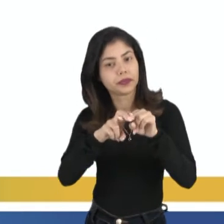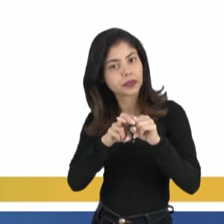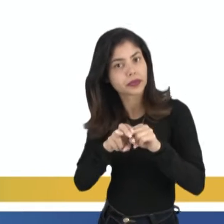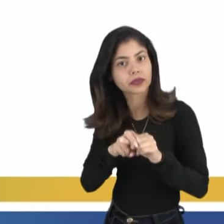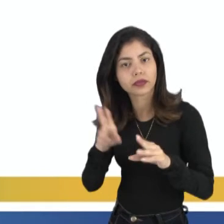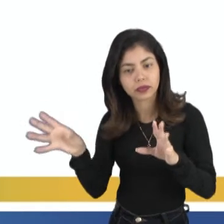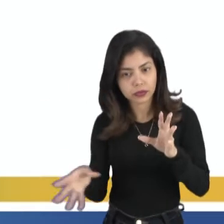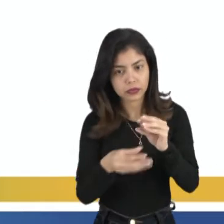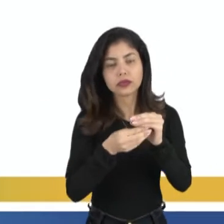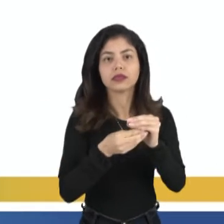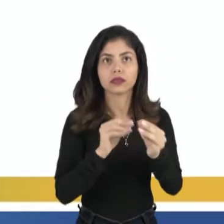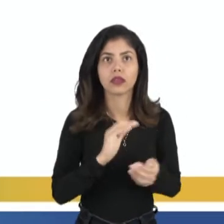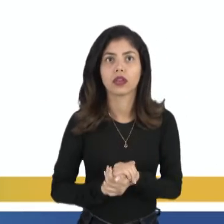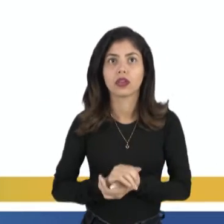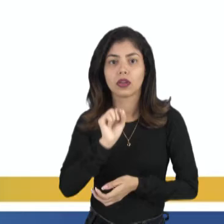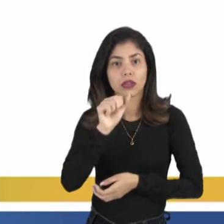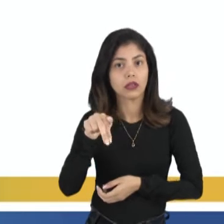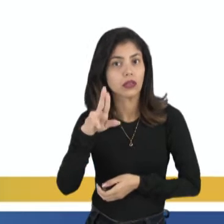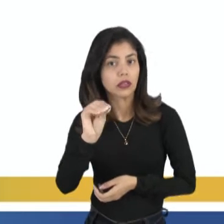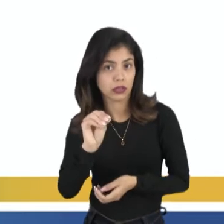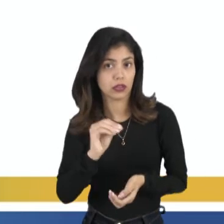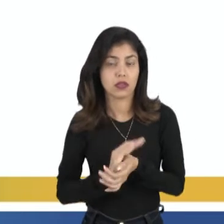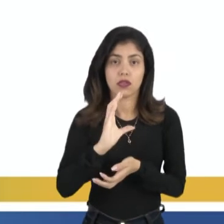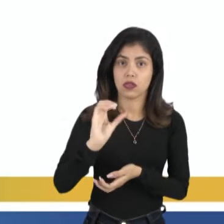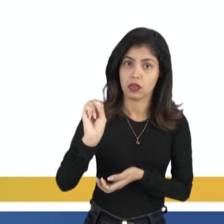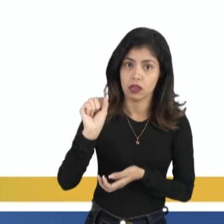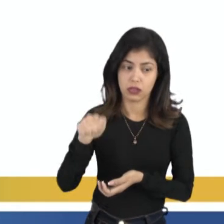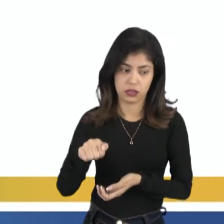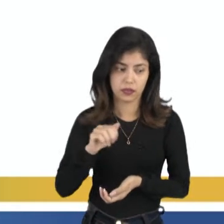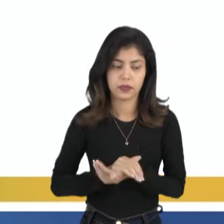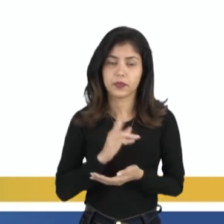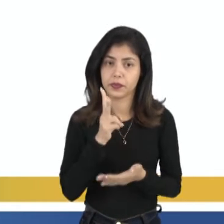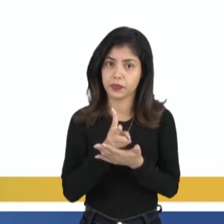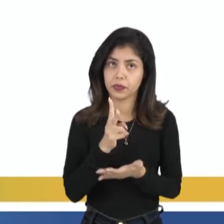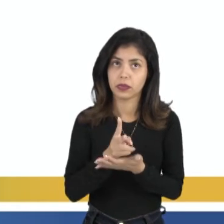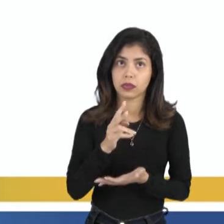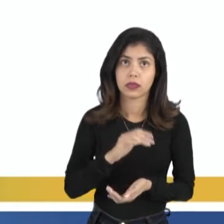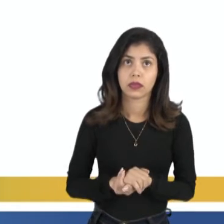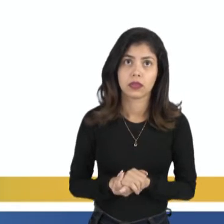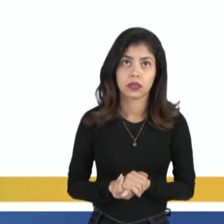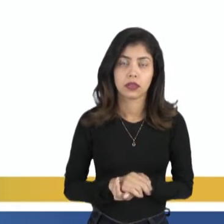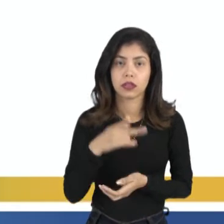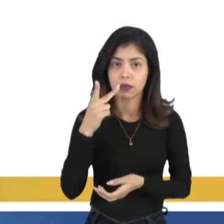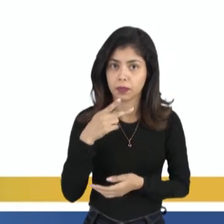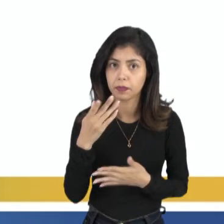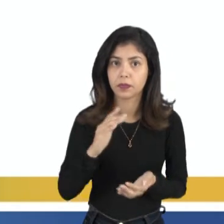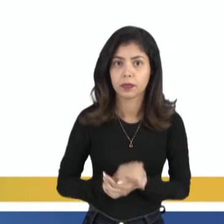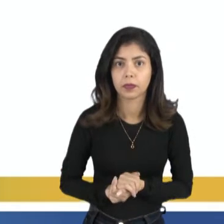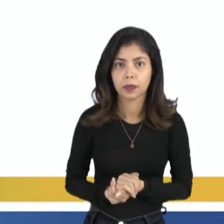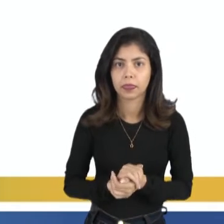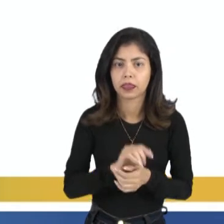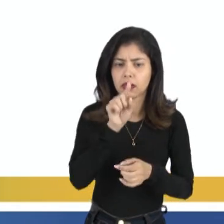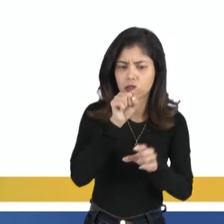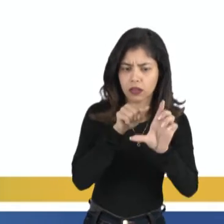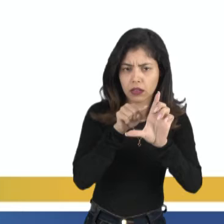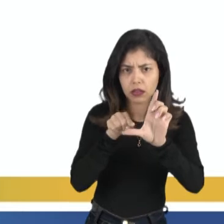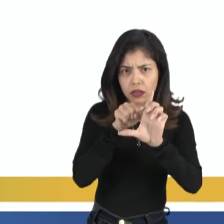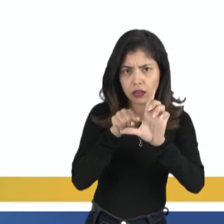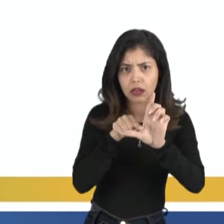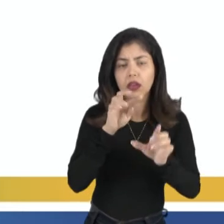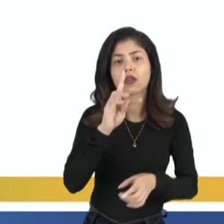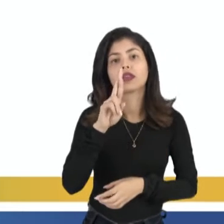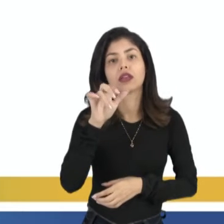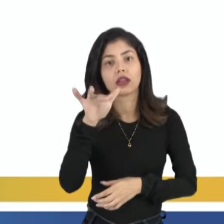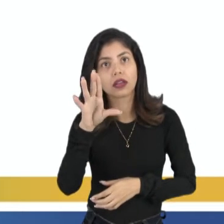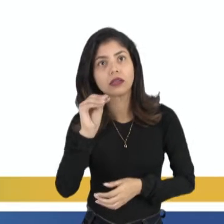que nós colocamos o seno e o cosseno, porque aqui é uma propriedade trigonométrica aqui, ó. Nós estamos falando do seno e o cosseno desse ângulo como se aqui fosse um